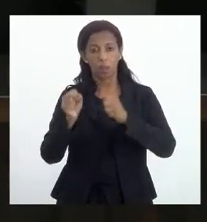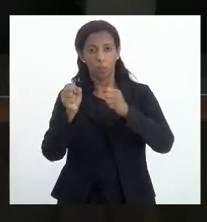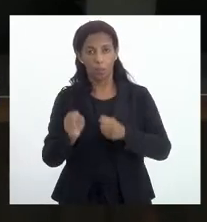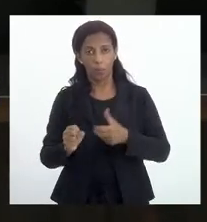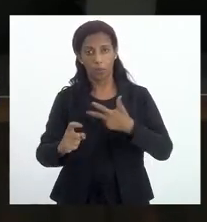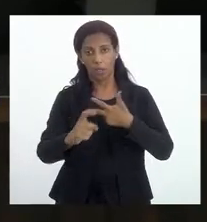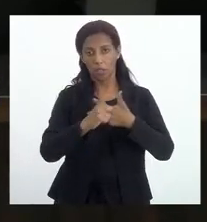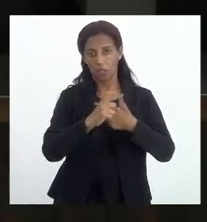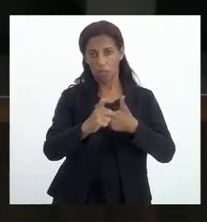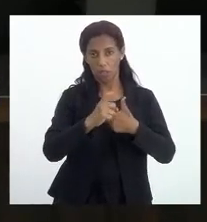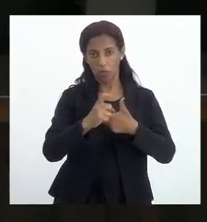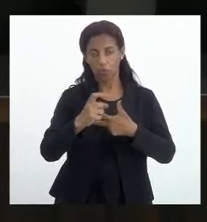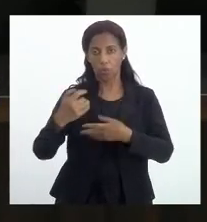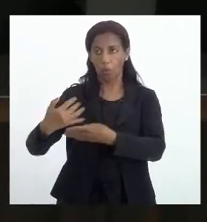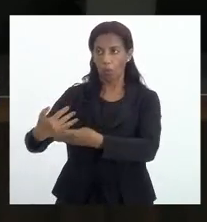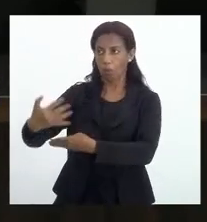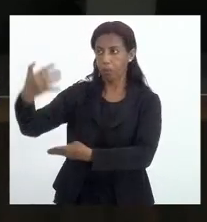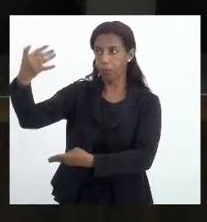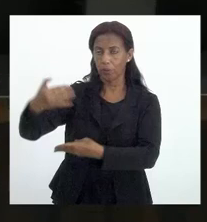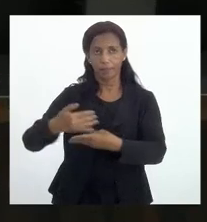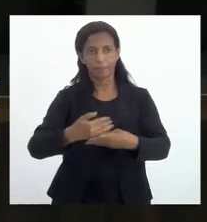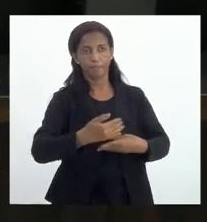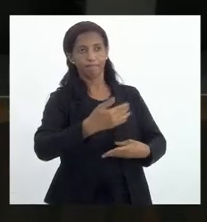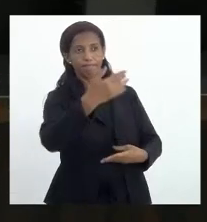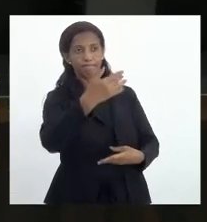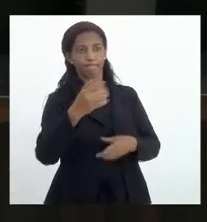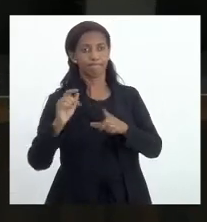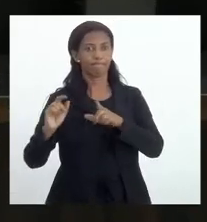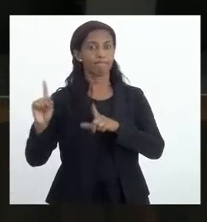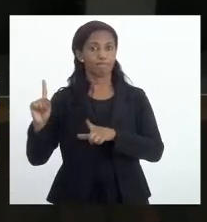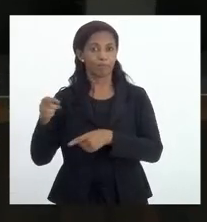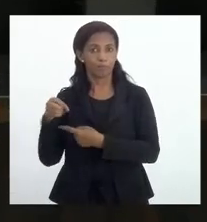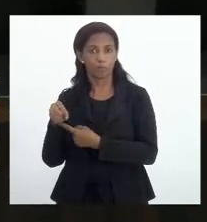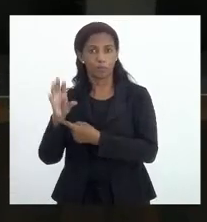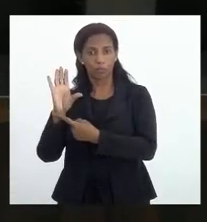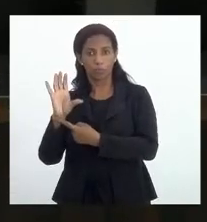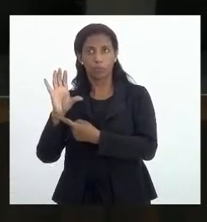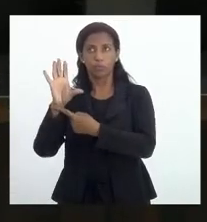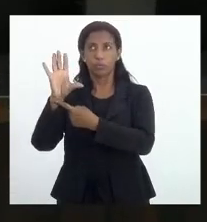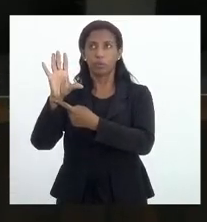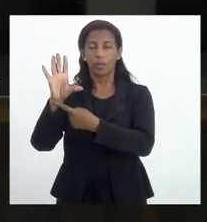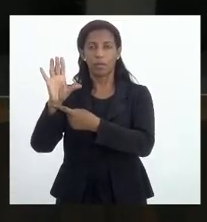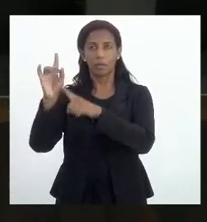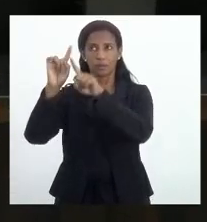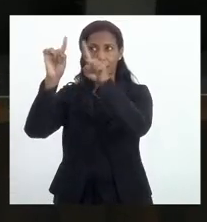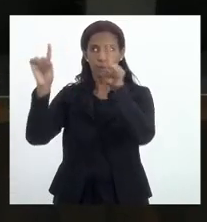farão uma exposição que será projetada na tela